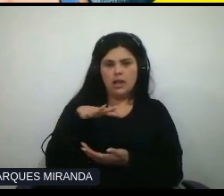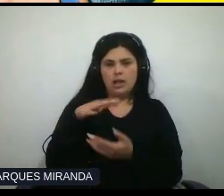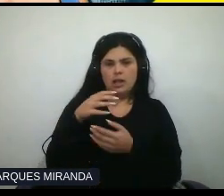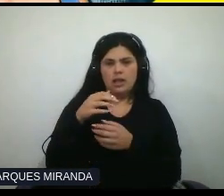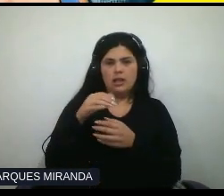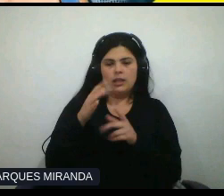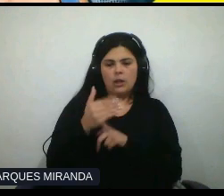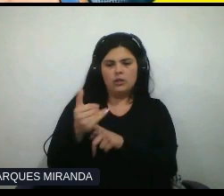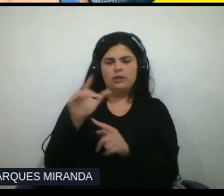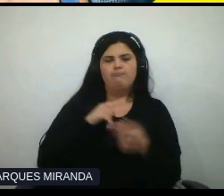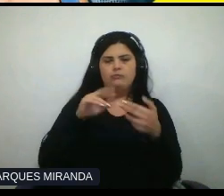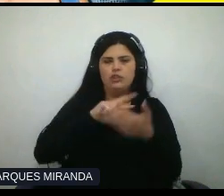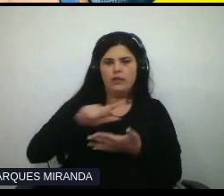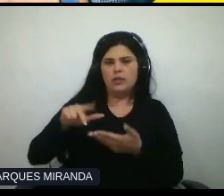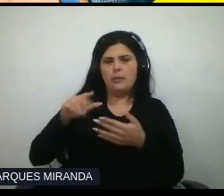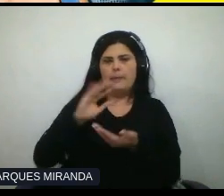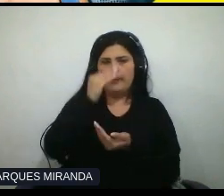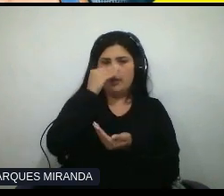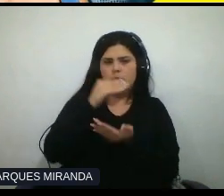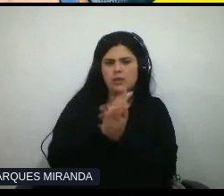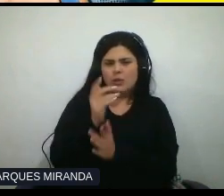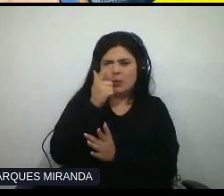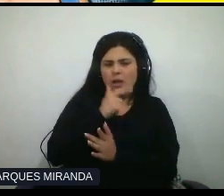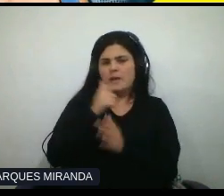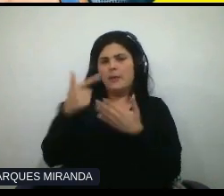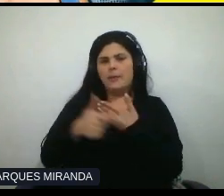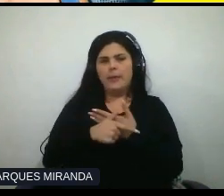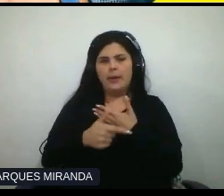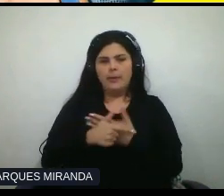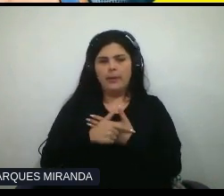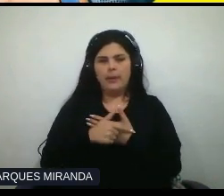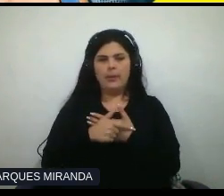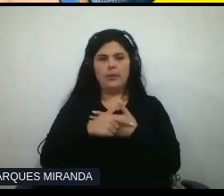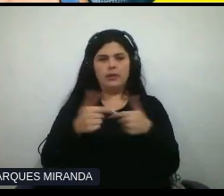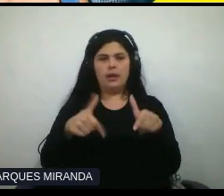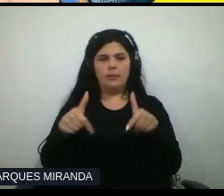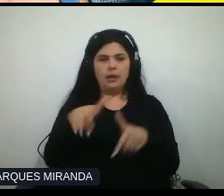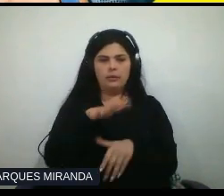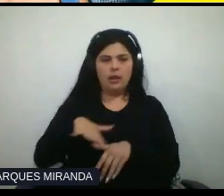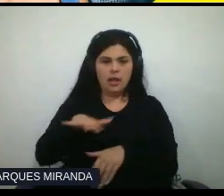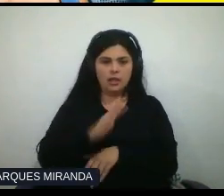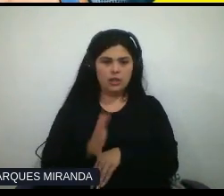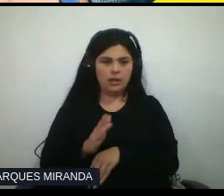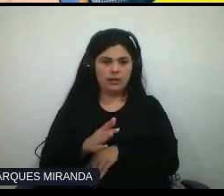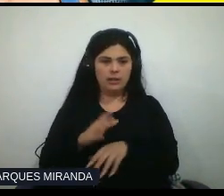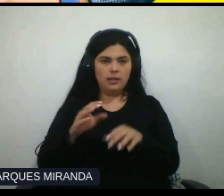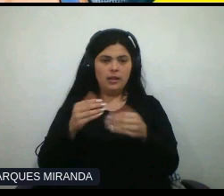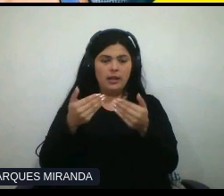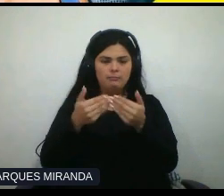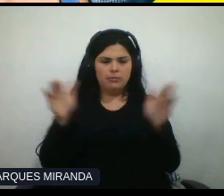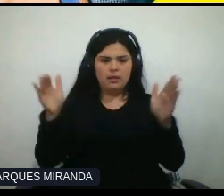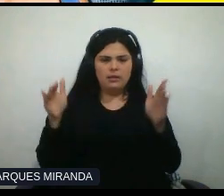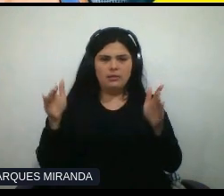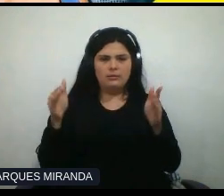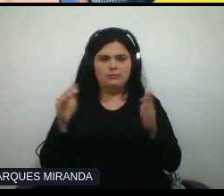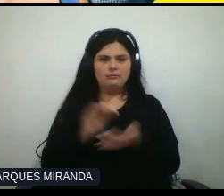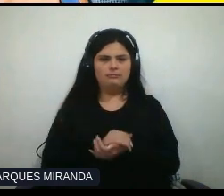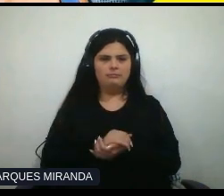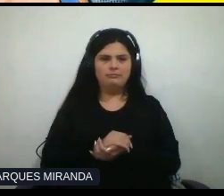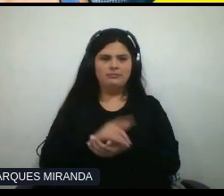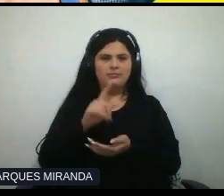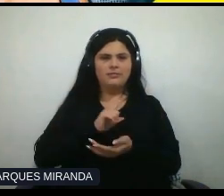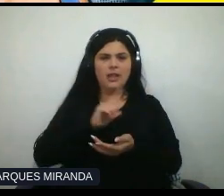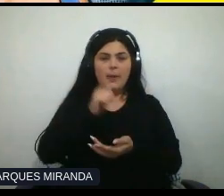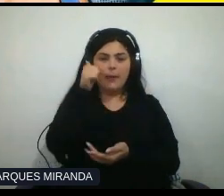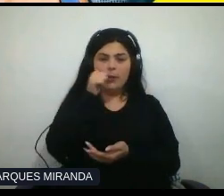diversos preconceitos. Qual você acha que é o nosso papel estando inseridos no mercado? A quebrar a bolha e ter mais